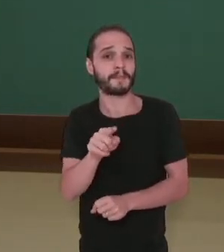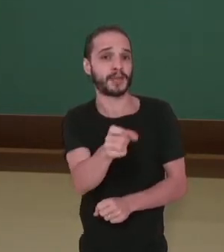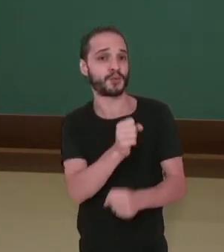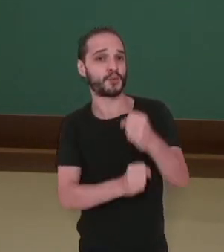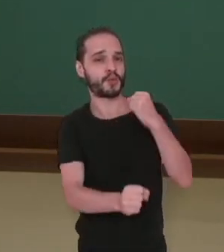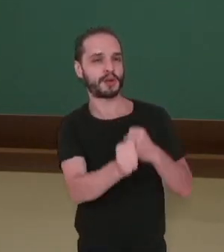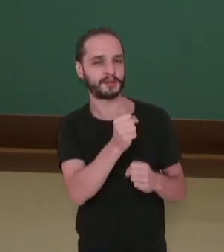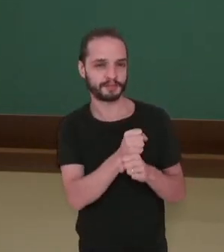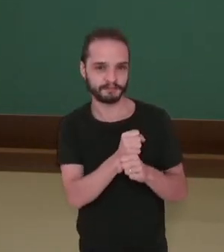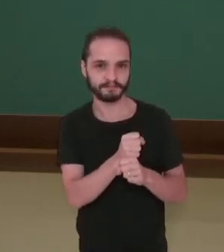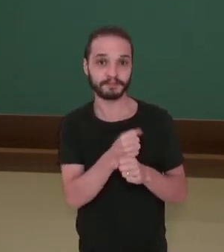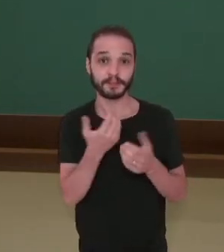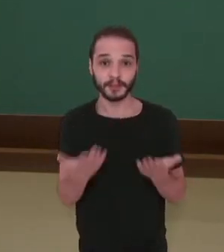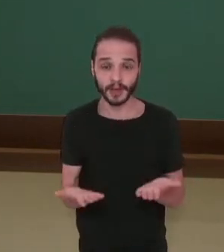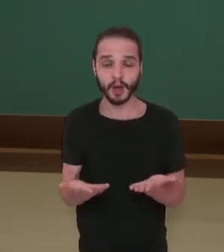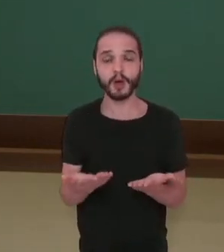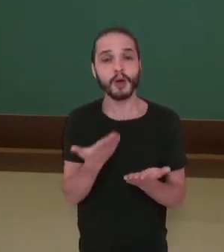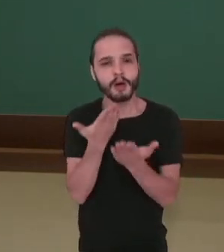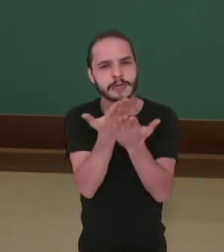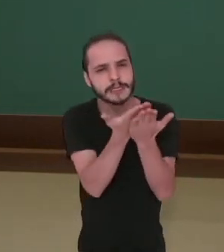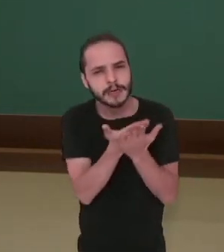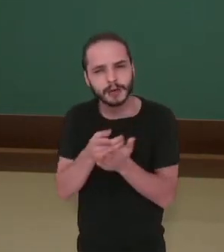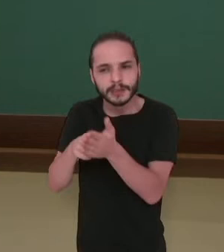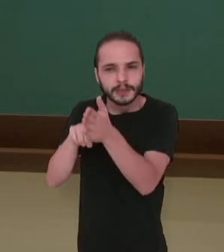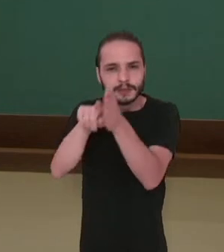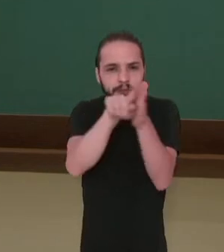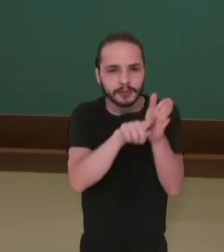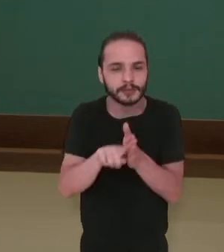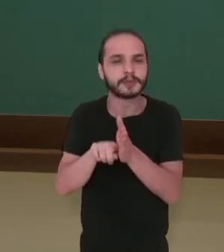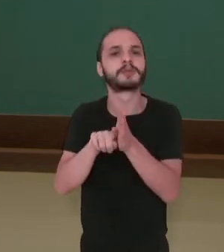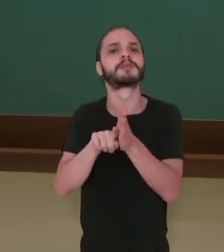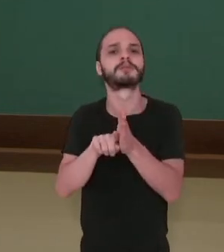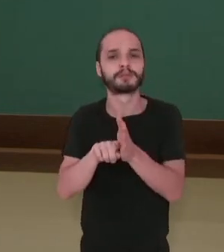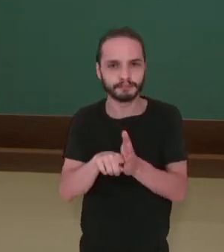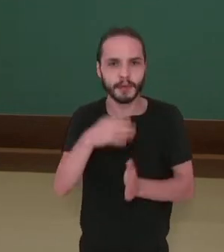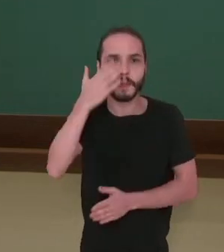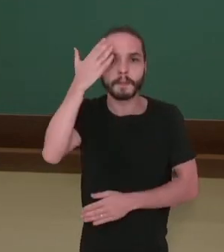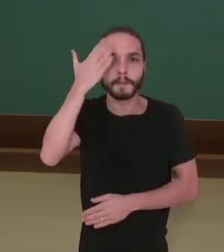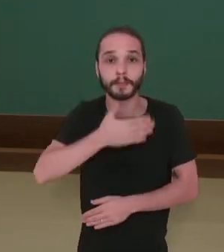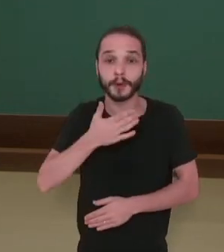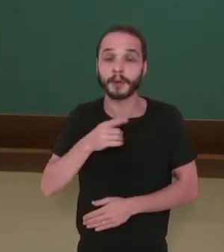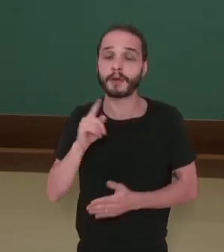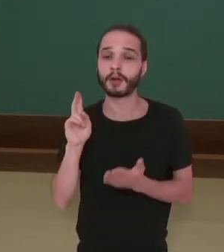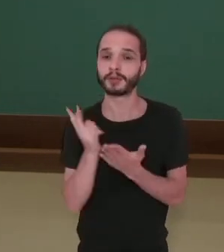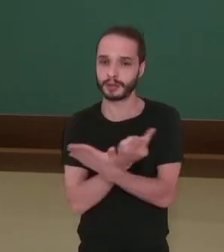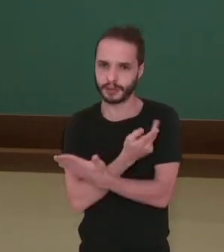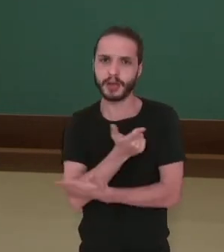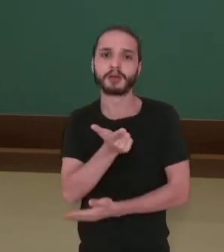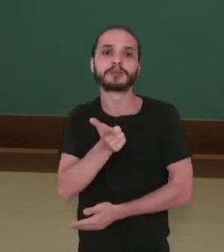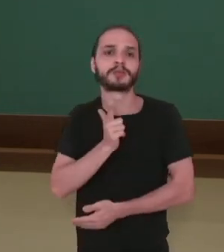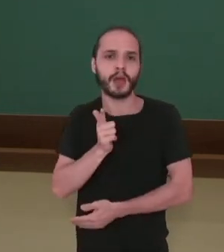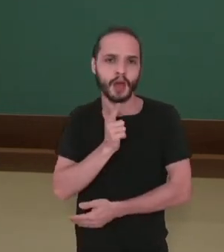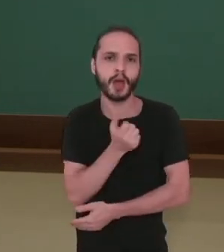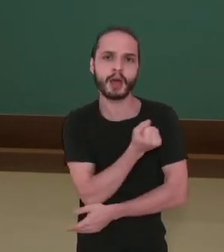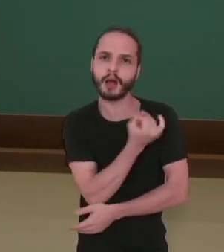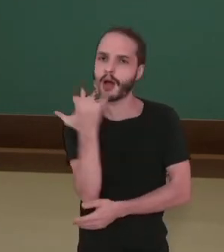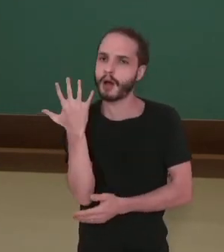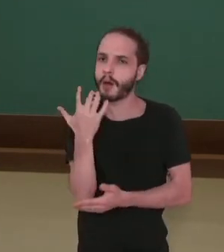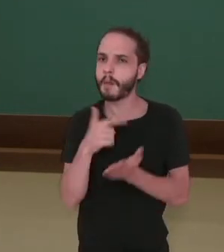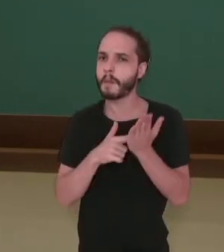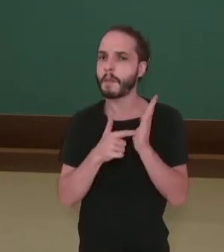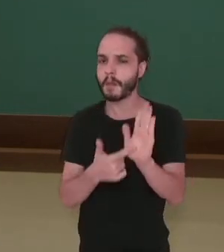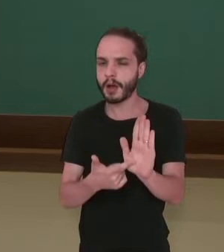os estudos feitos dão conta de que isso pode ter acontecido. Existem provas, né, que indicam